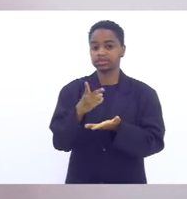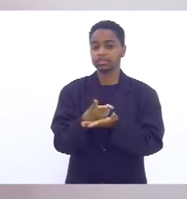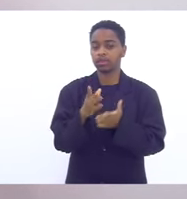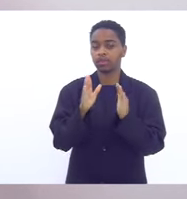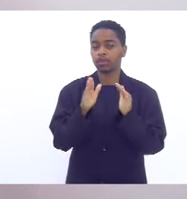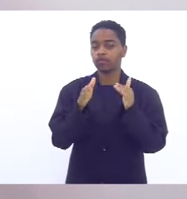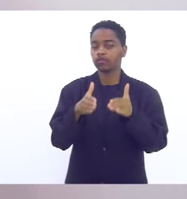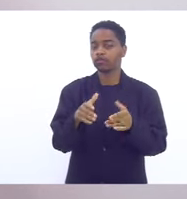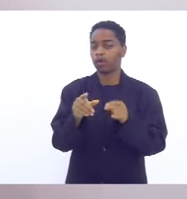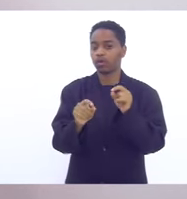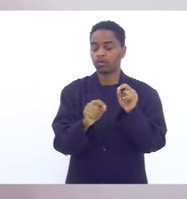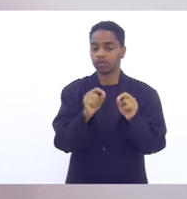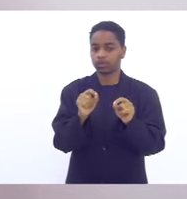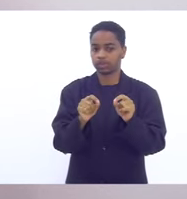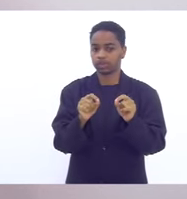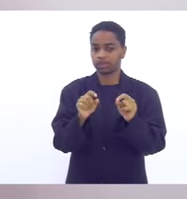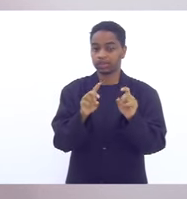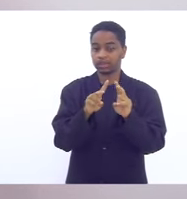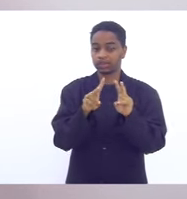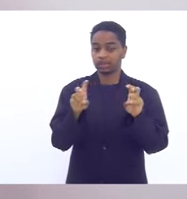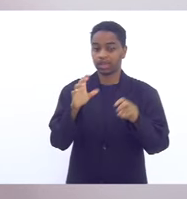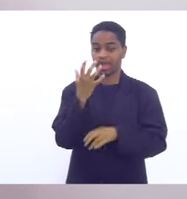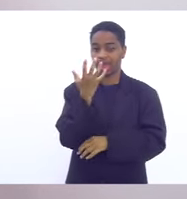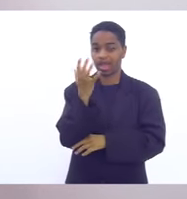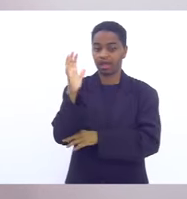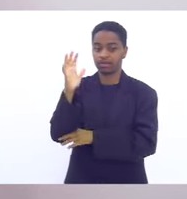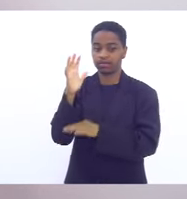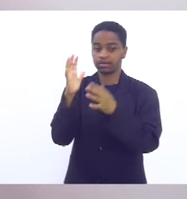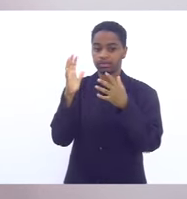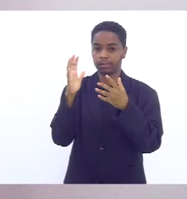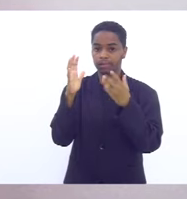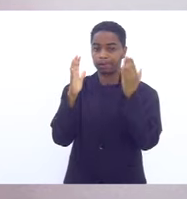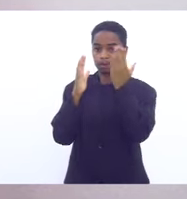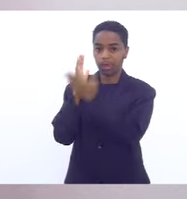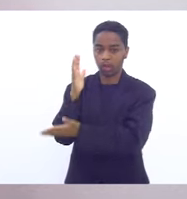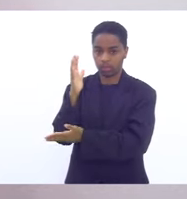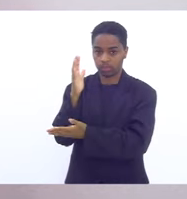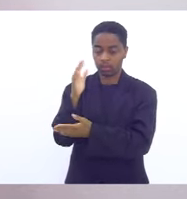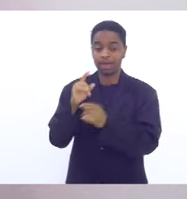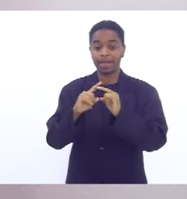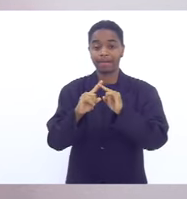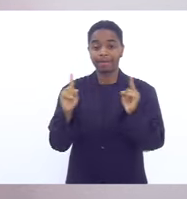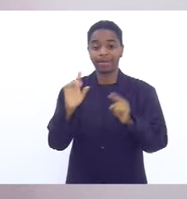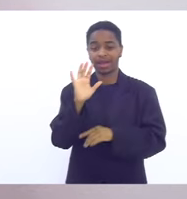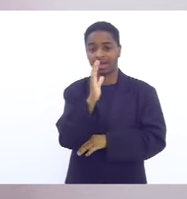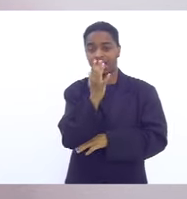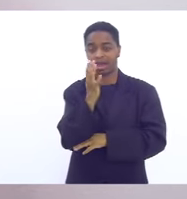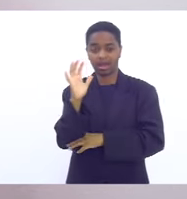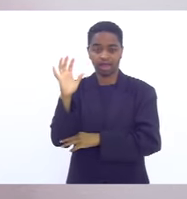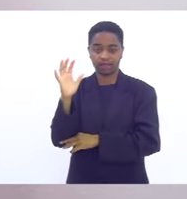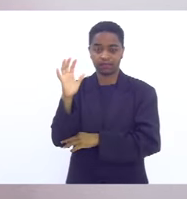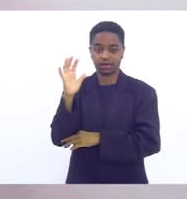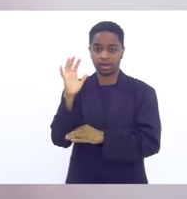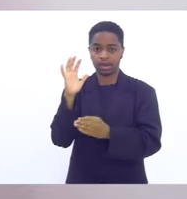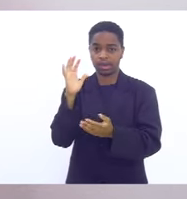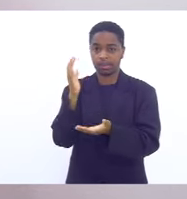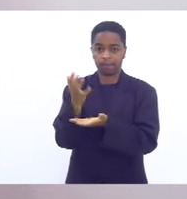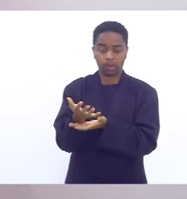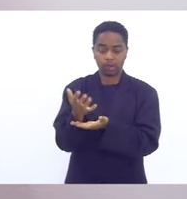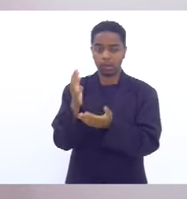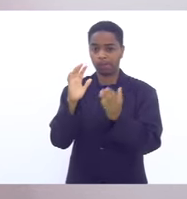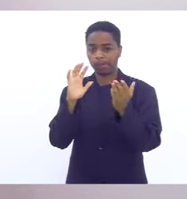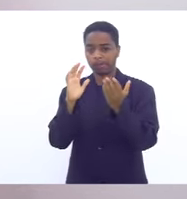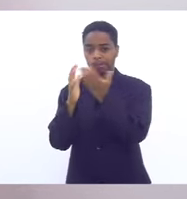pautada a questão da poda das árvores. Né? A poda das árvores, ela não pode ser